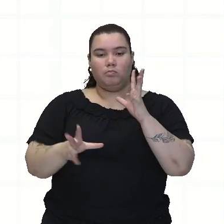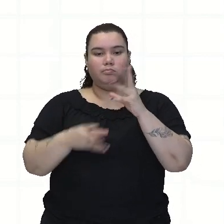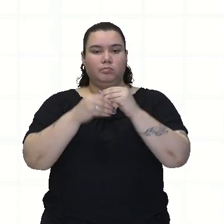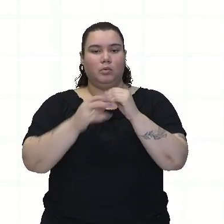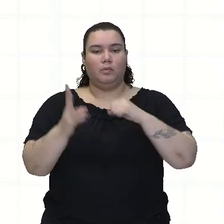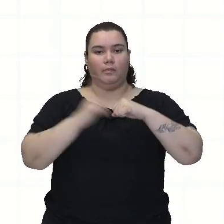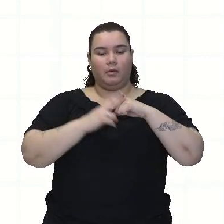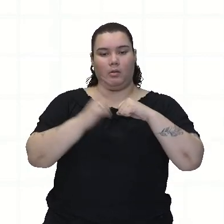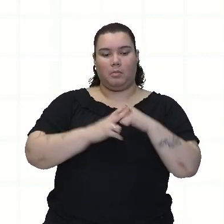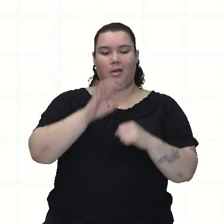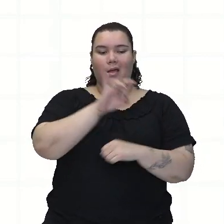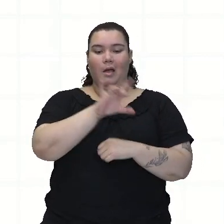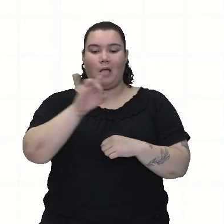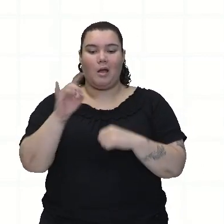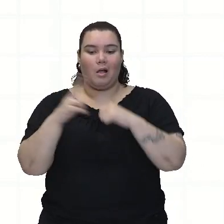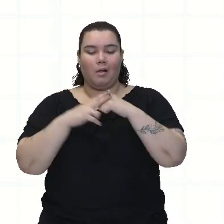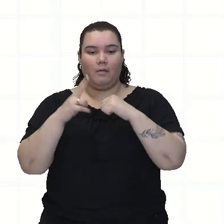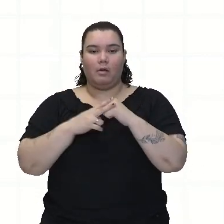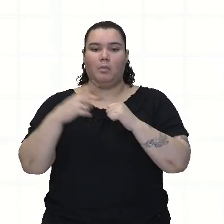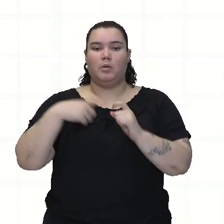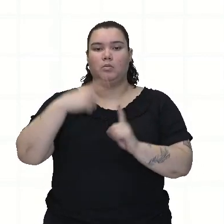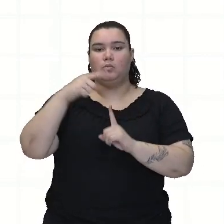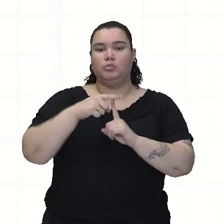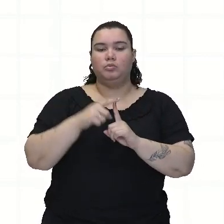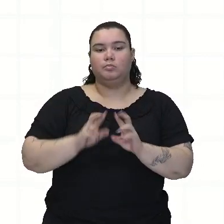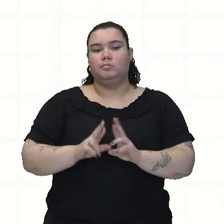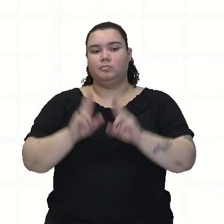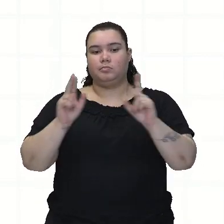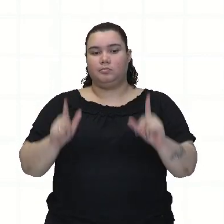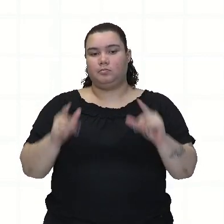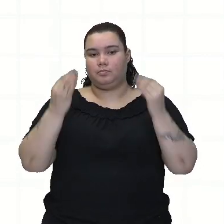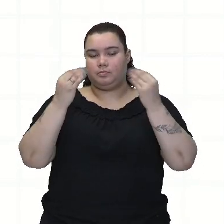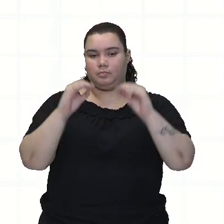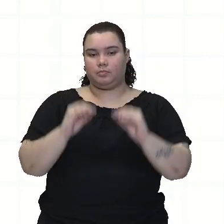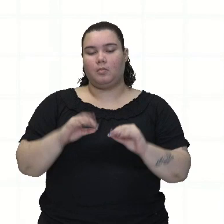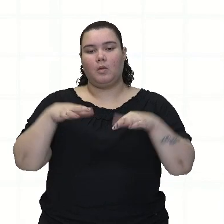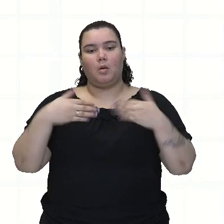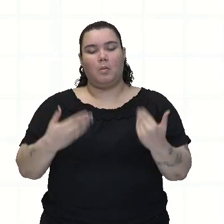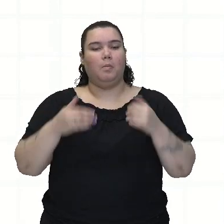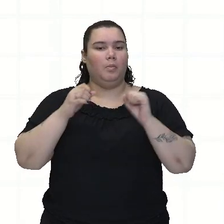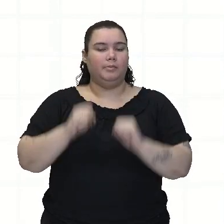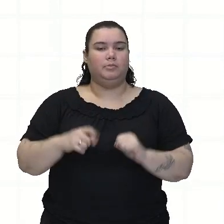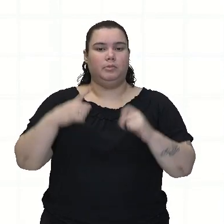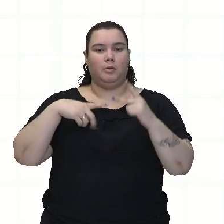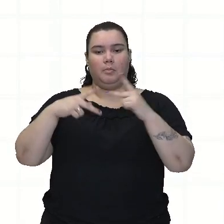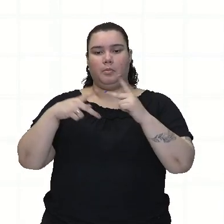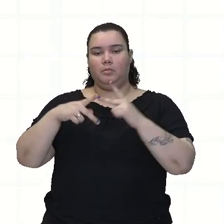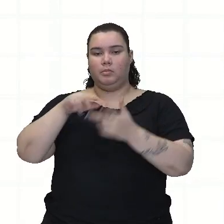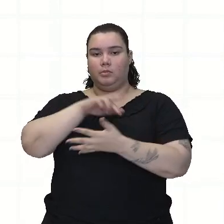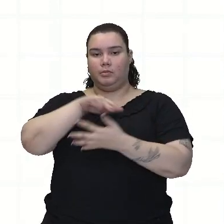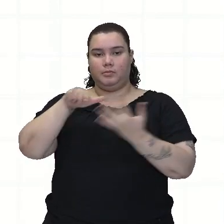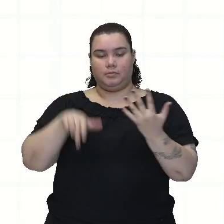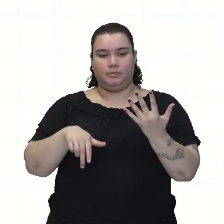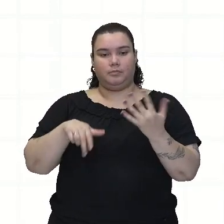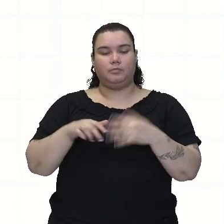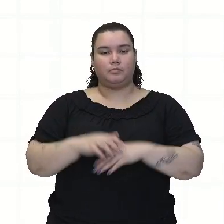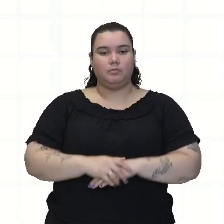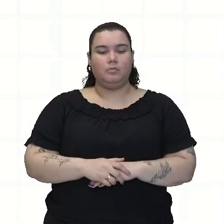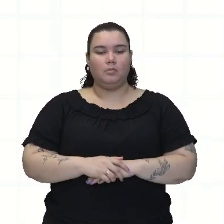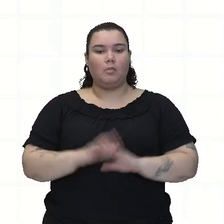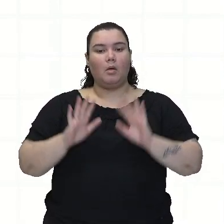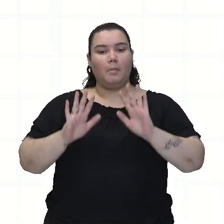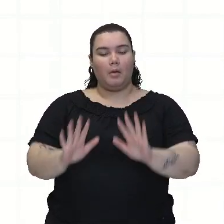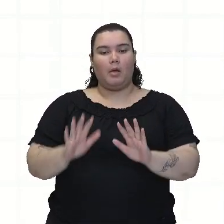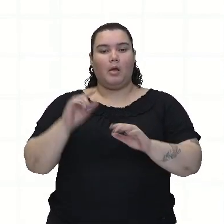verbo vai pedir uma pergunta diferente, portanto, podem ter preposições diferentes. Mas encontrei a preposição, eu já não tenho